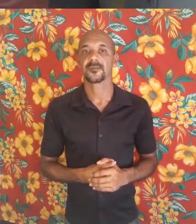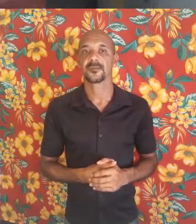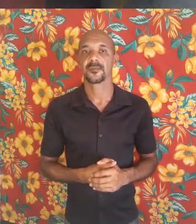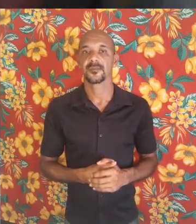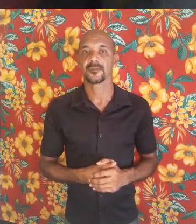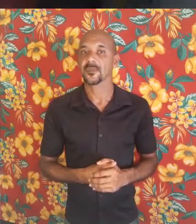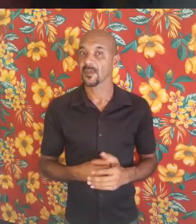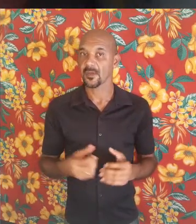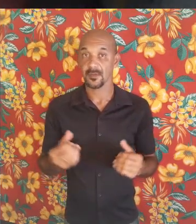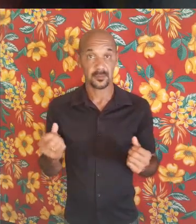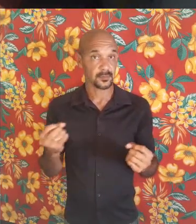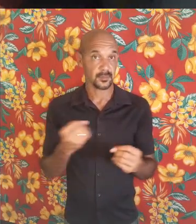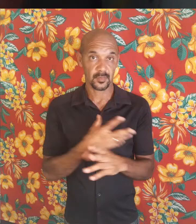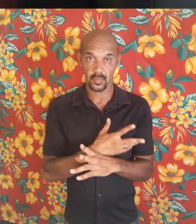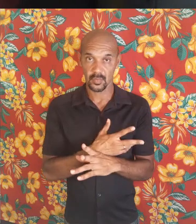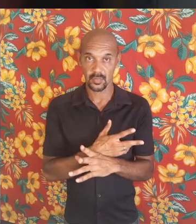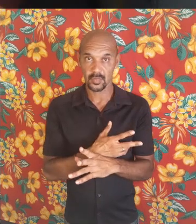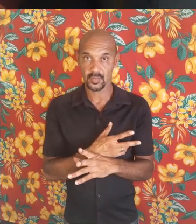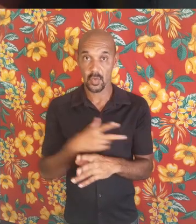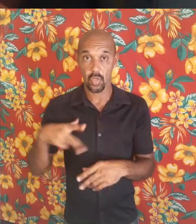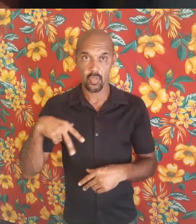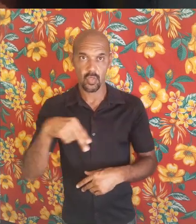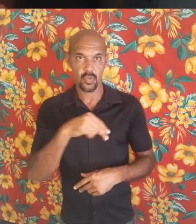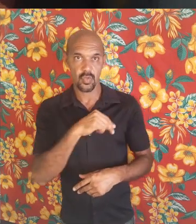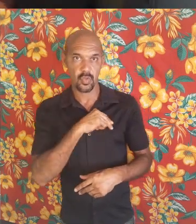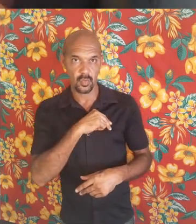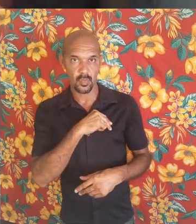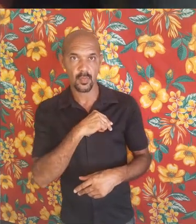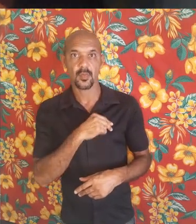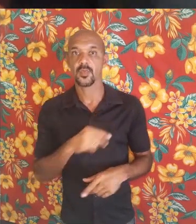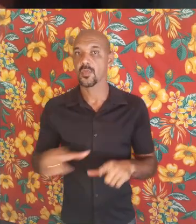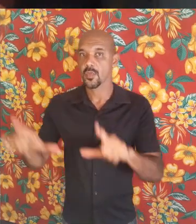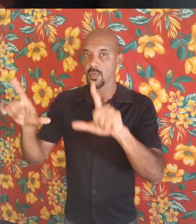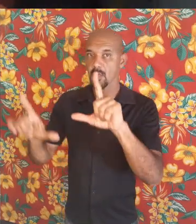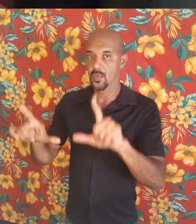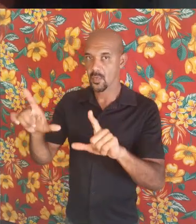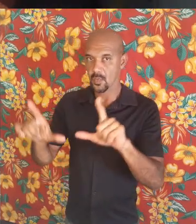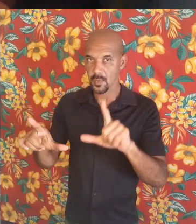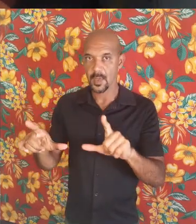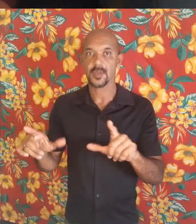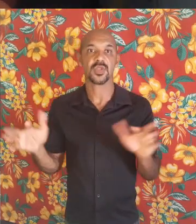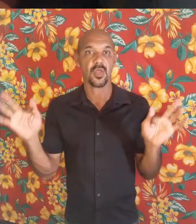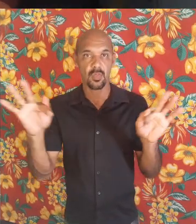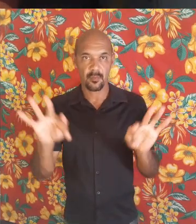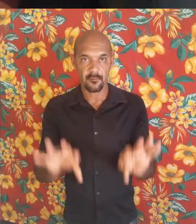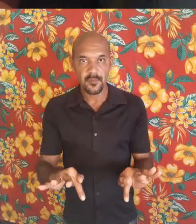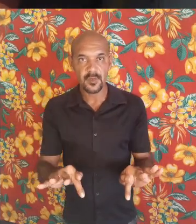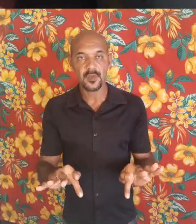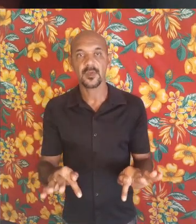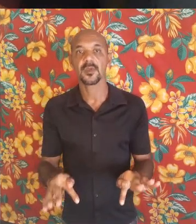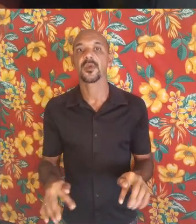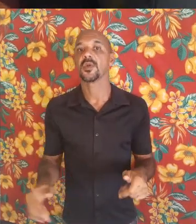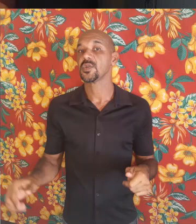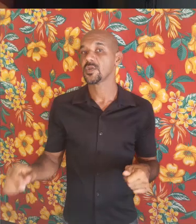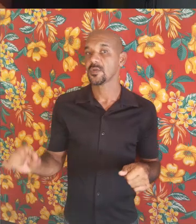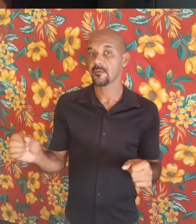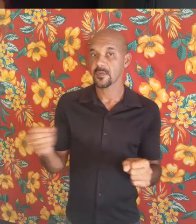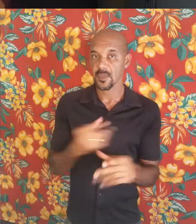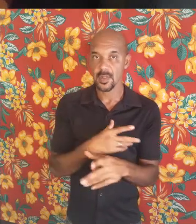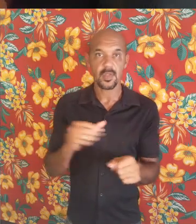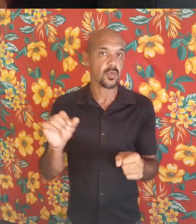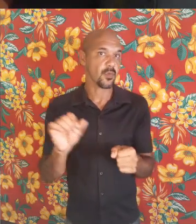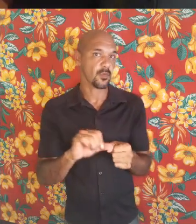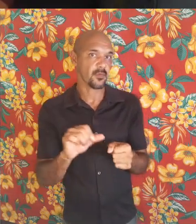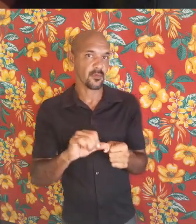Pronto. O nosso quadro já está feito, né? Nosso trabalho. O que vai ser feito agora aqui